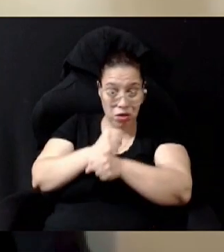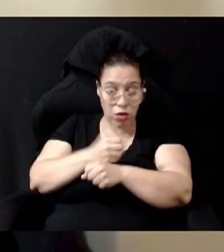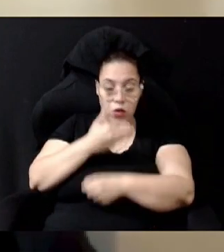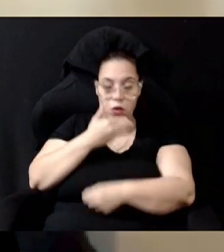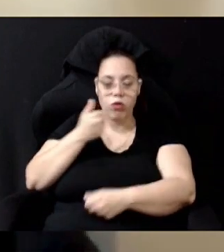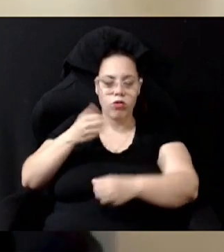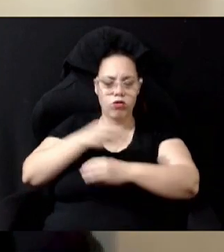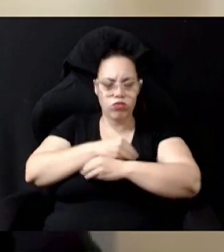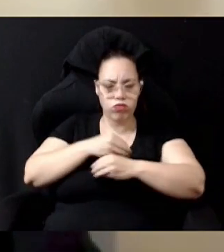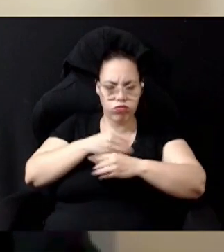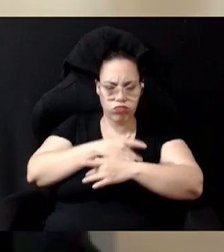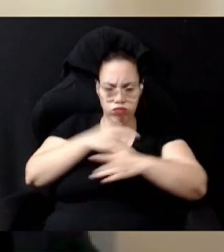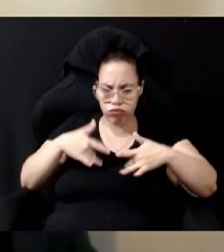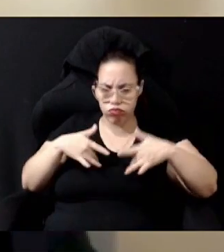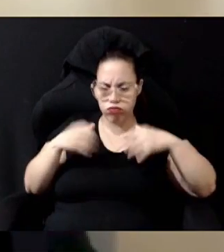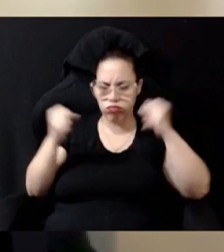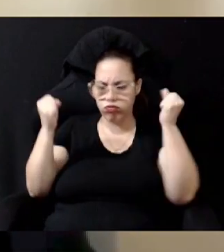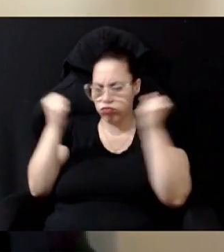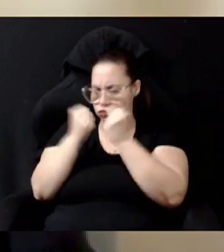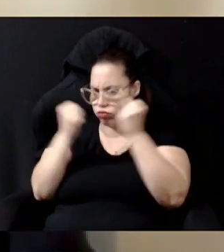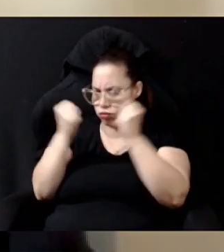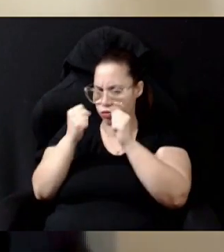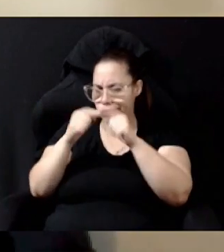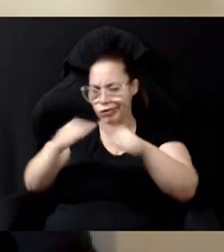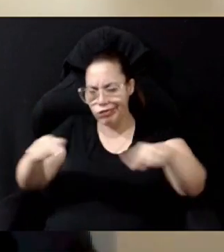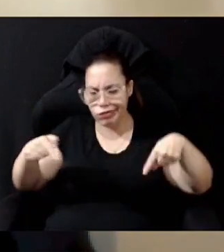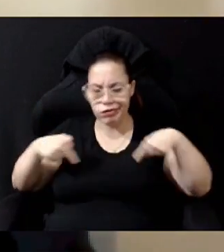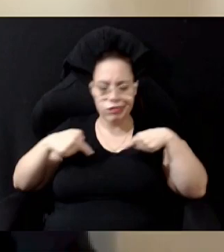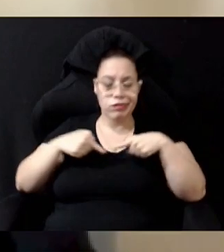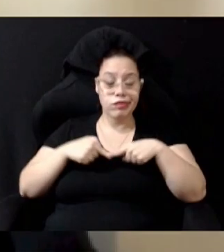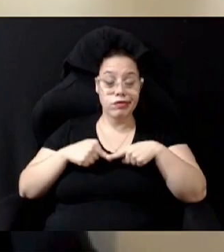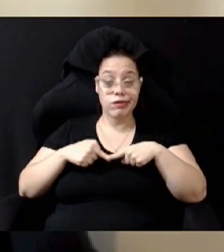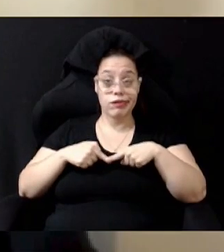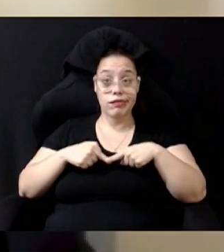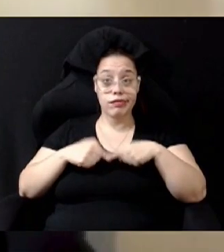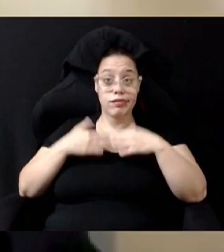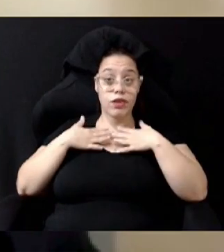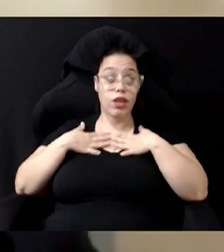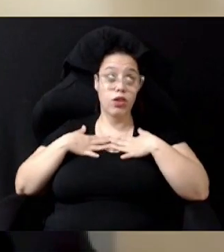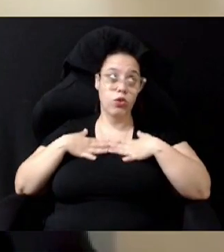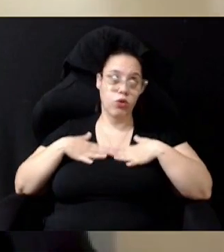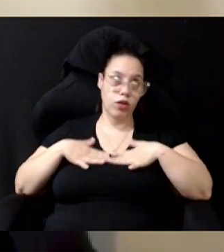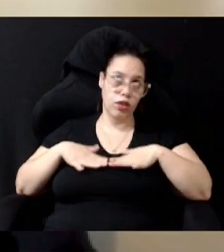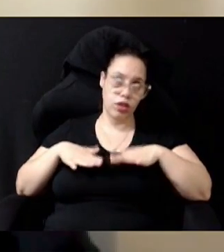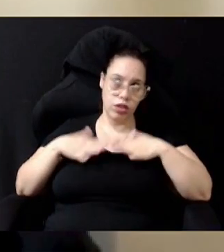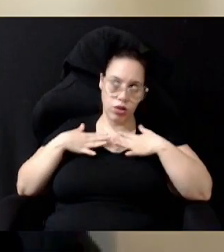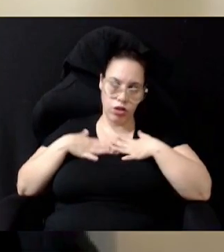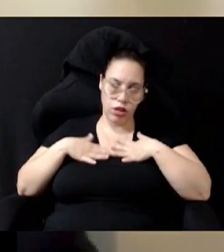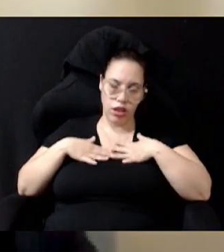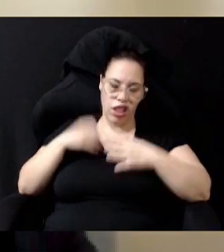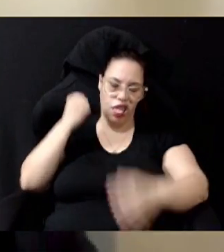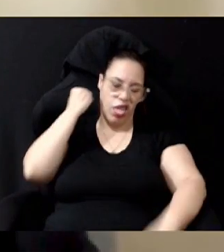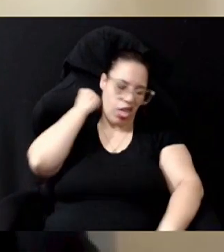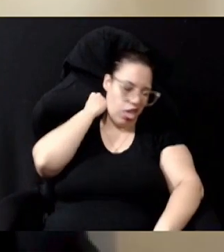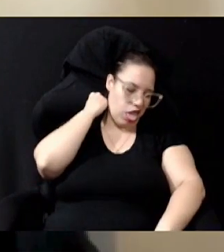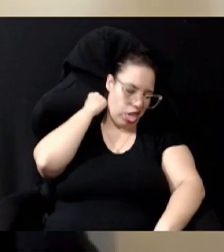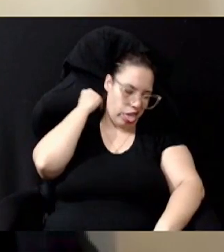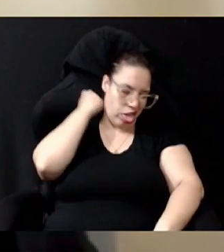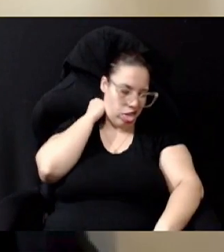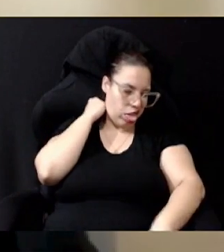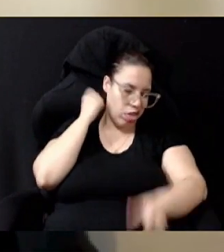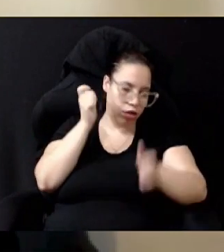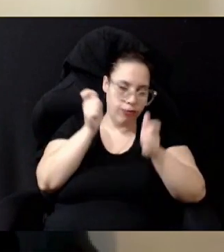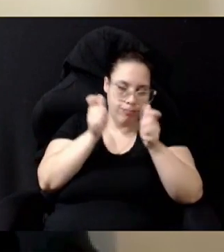corporal, um ambiente mais tranquilo, menos estressante, com uma